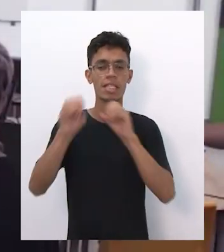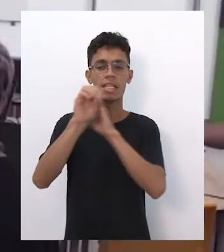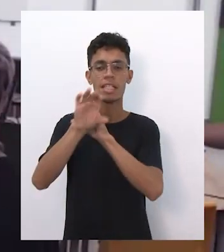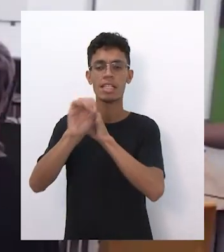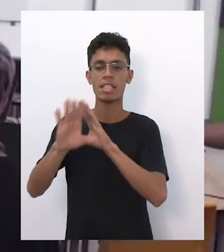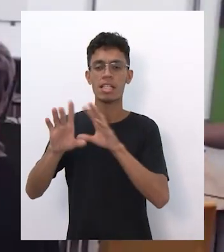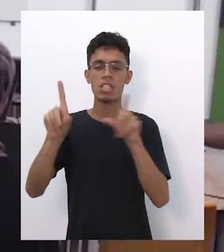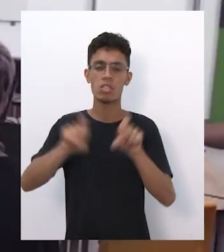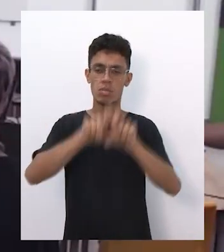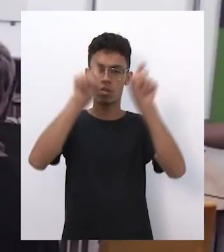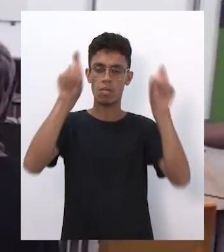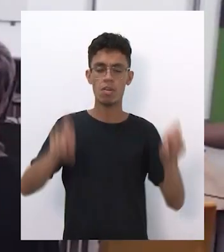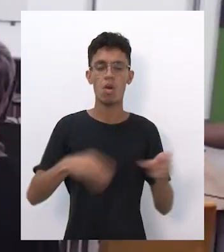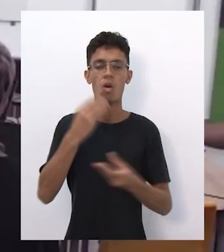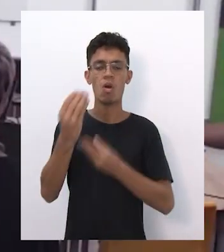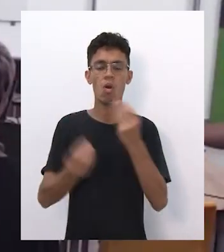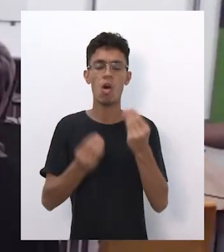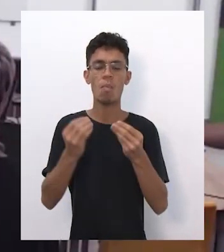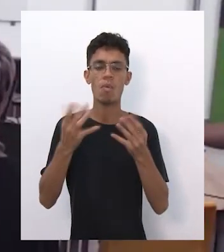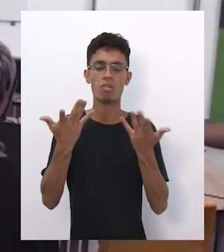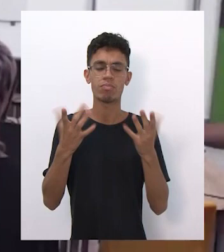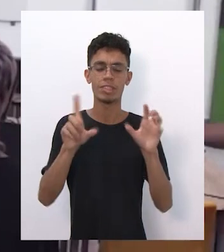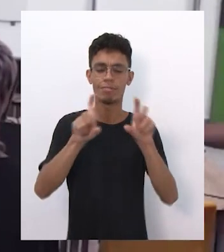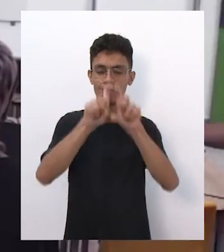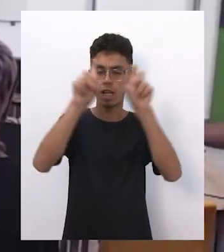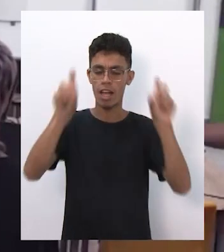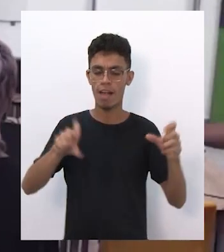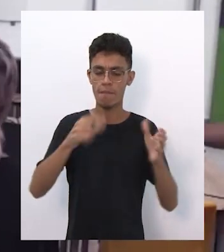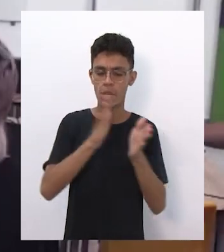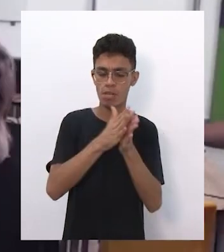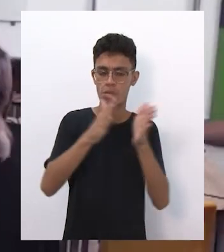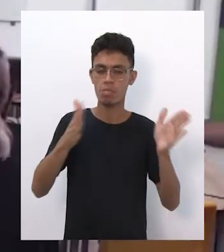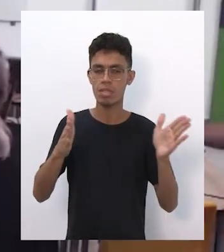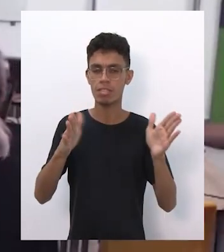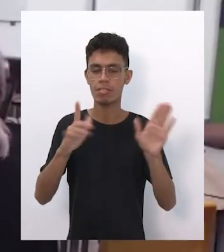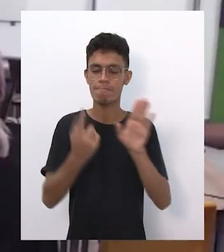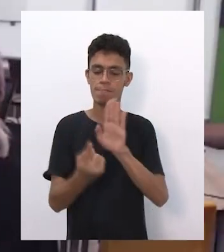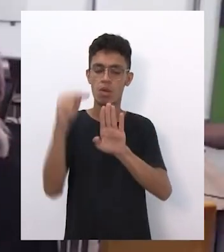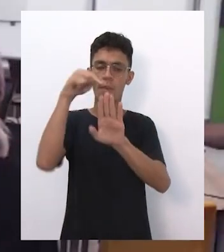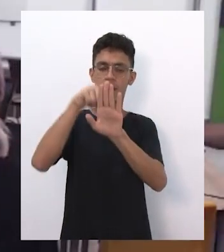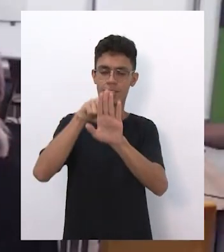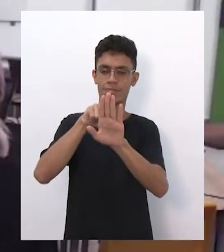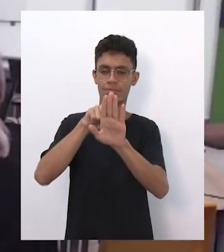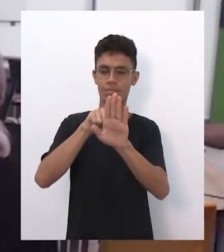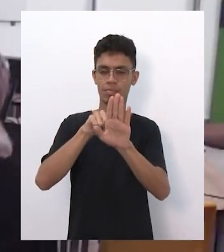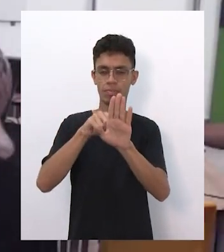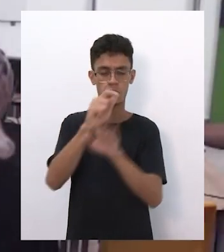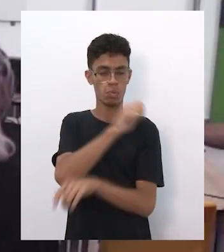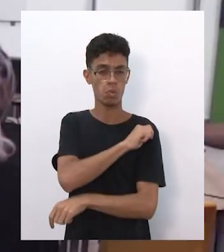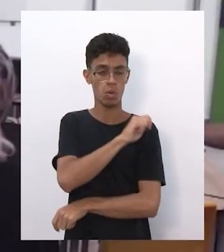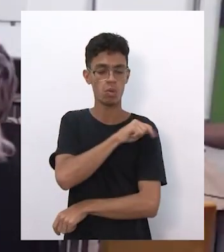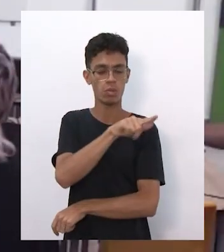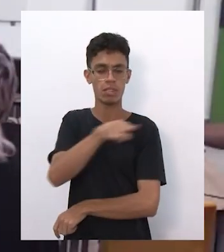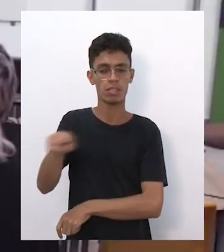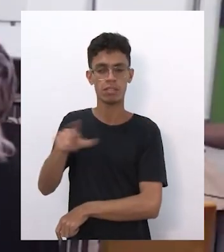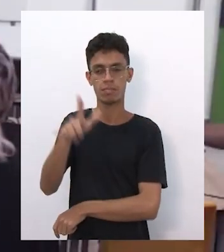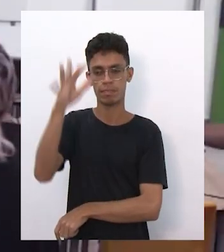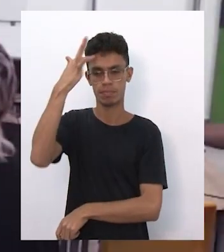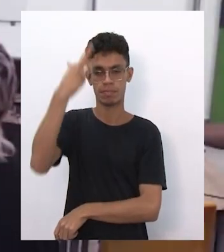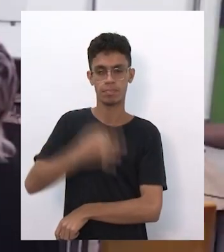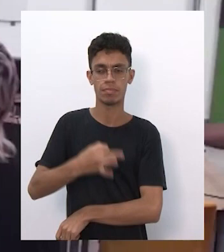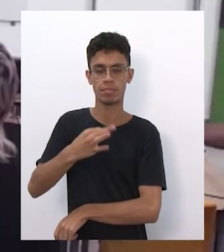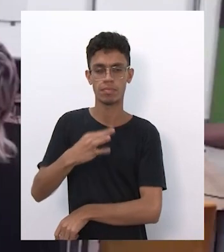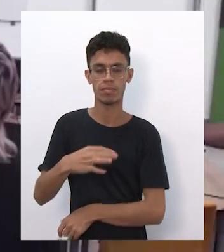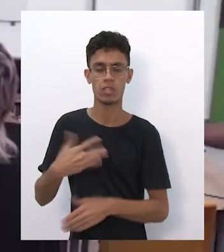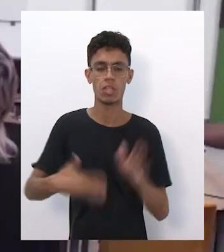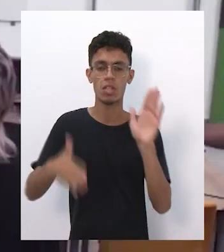pensamento computacional, como funcionam as máquinas, a lógica por trás desses processos para os nossos estudantes. Nós